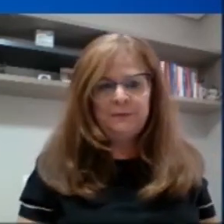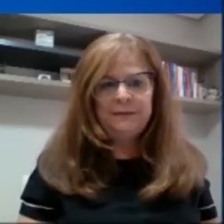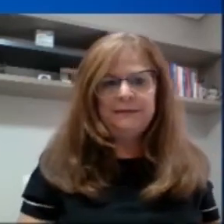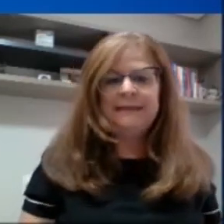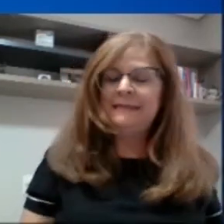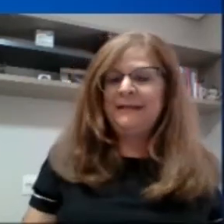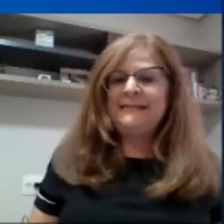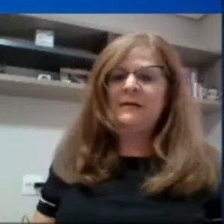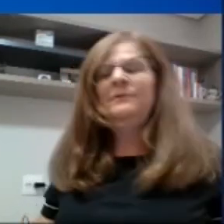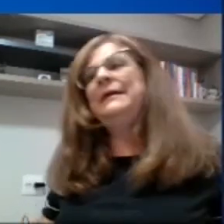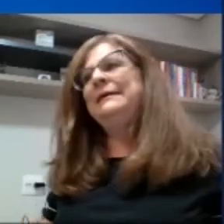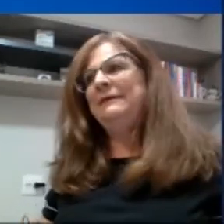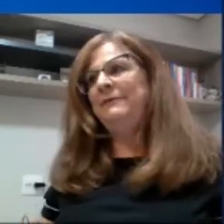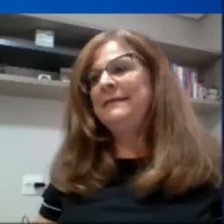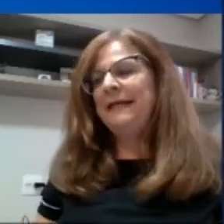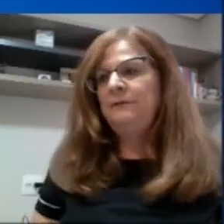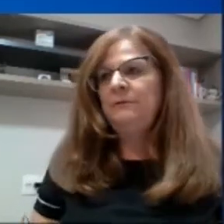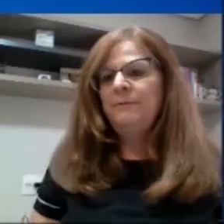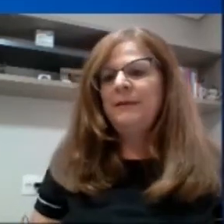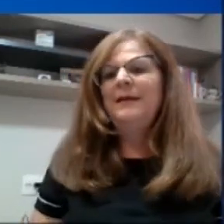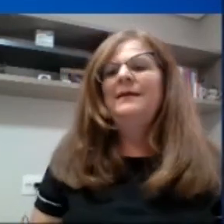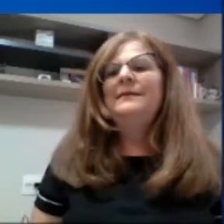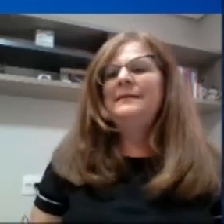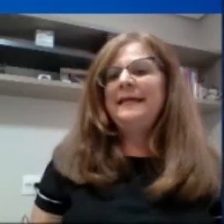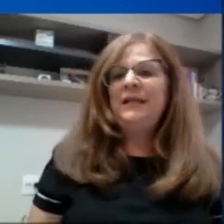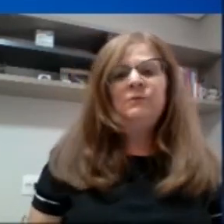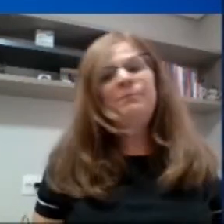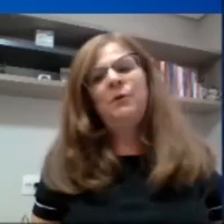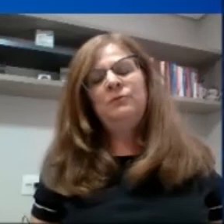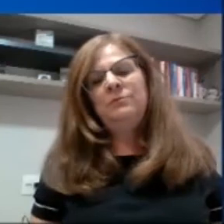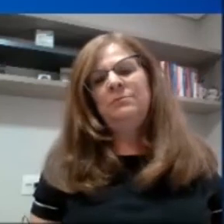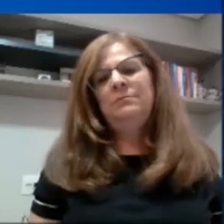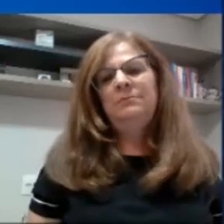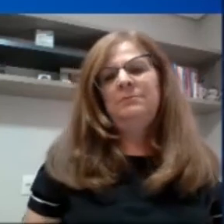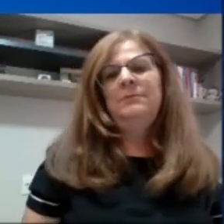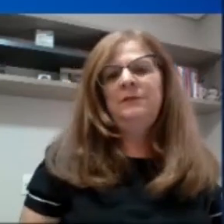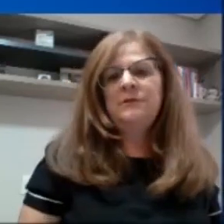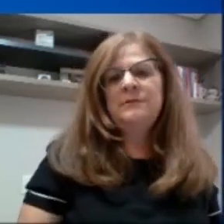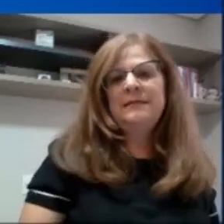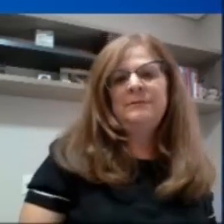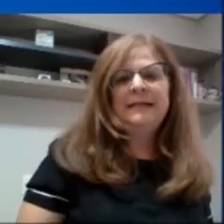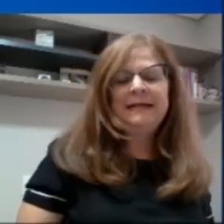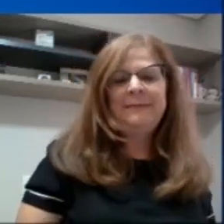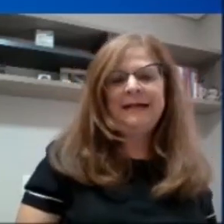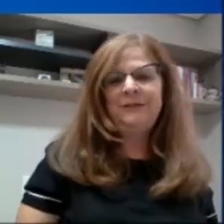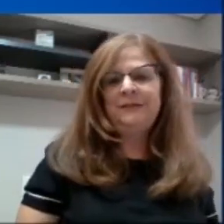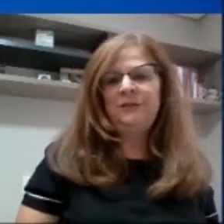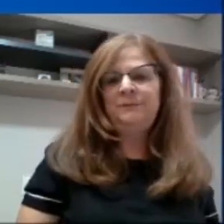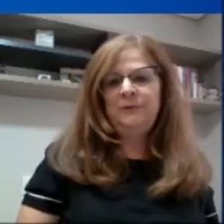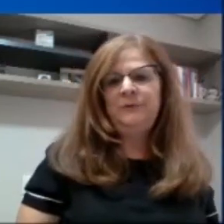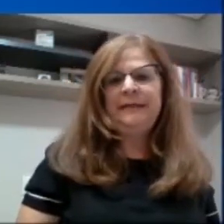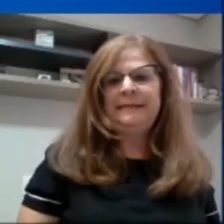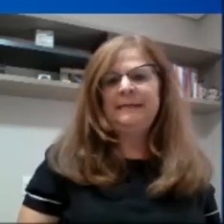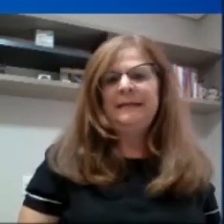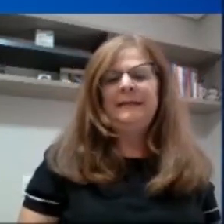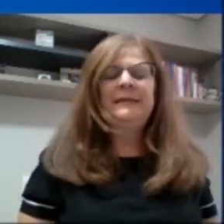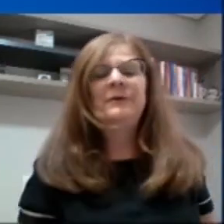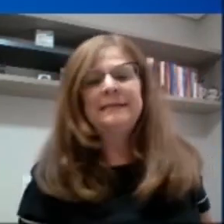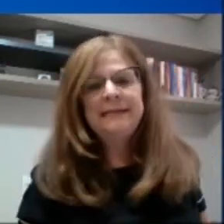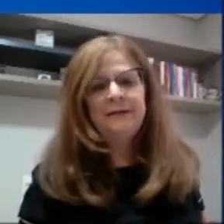rosto, da expressão que ela está fazendo, seria um ponto que nós usamos na gramática de